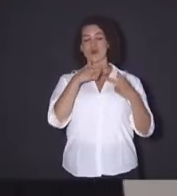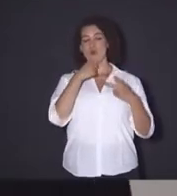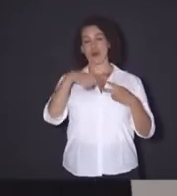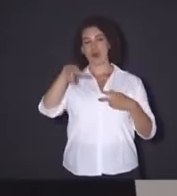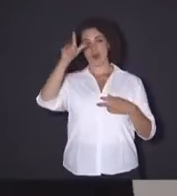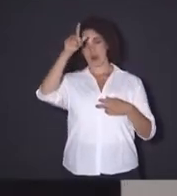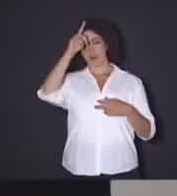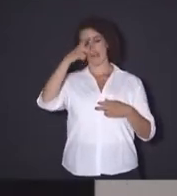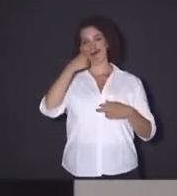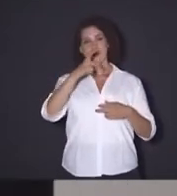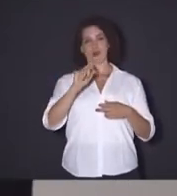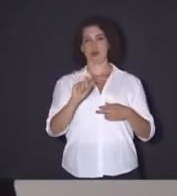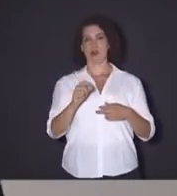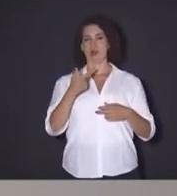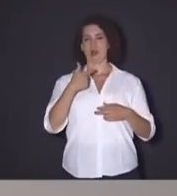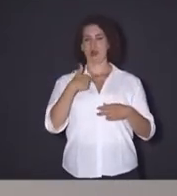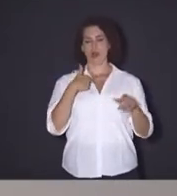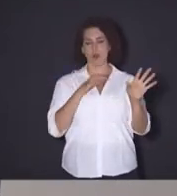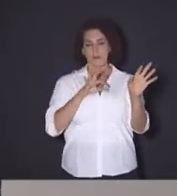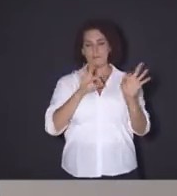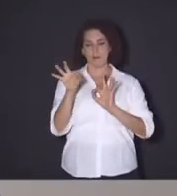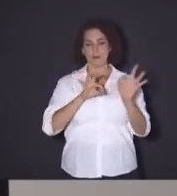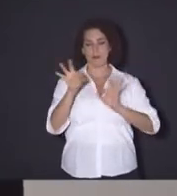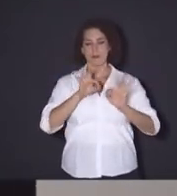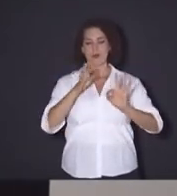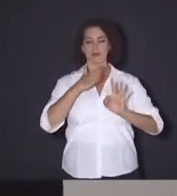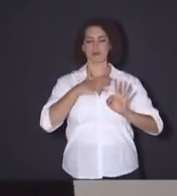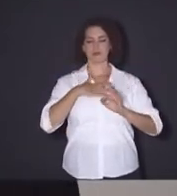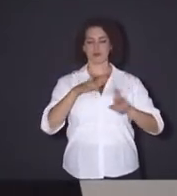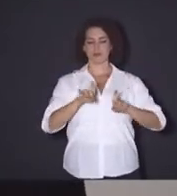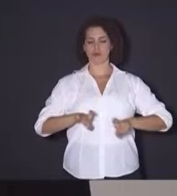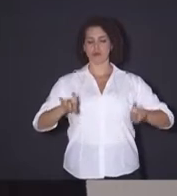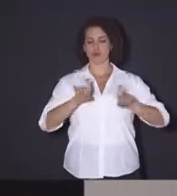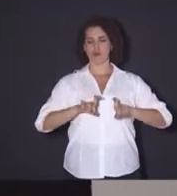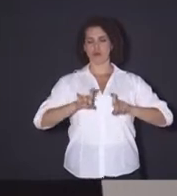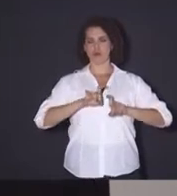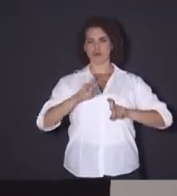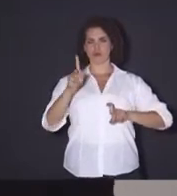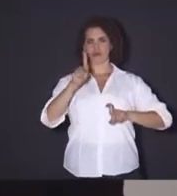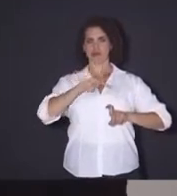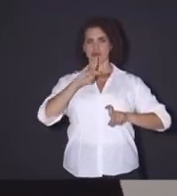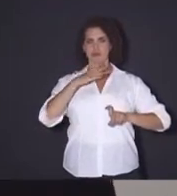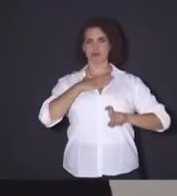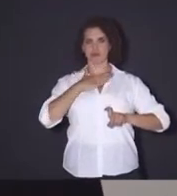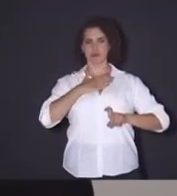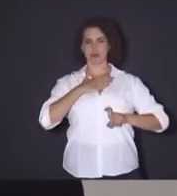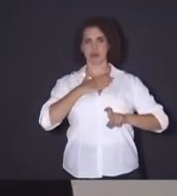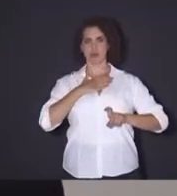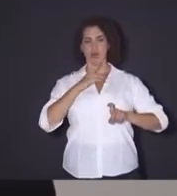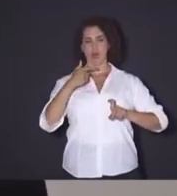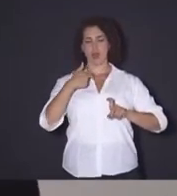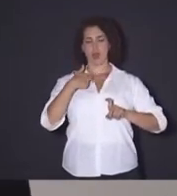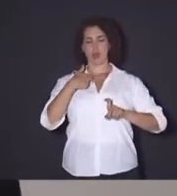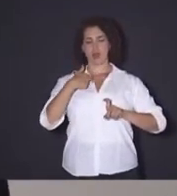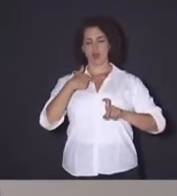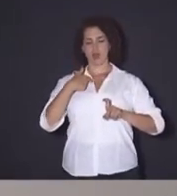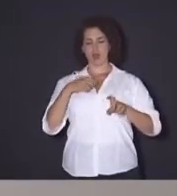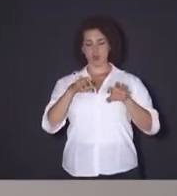falar o seguinte, eu programo o meu computador pessoal e esse computador pessoal me projeta, me joga para o futuro.